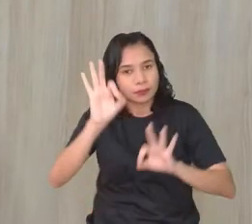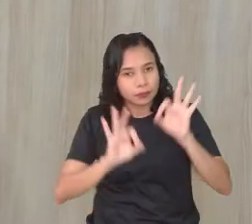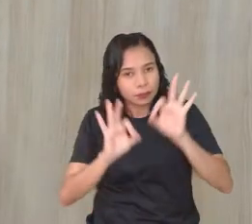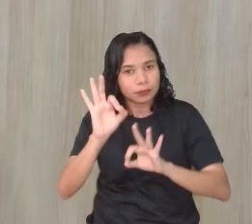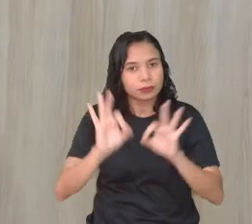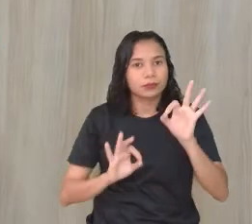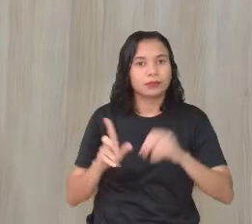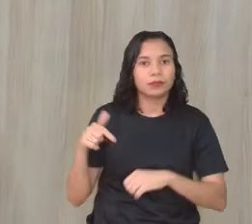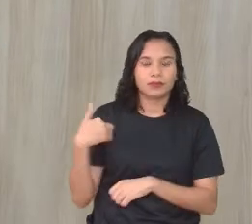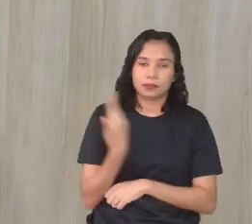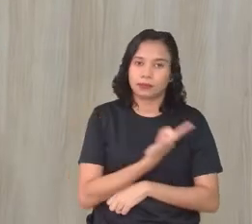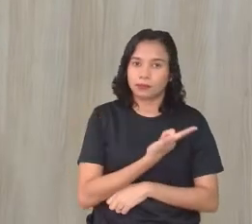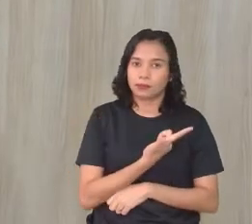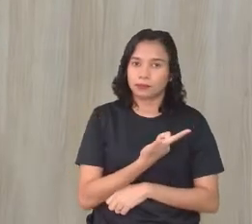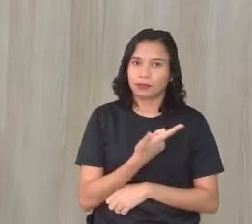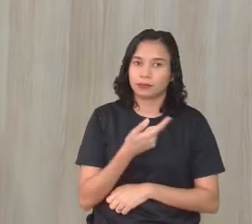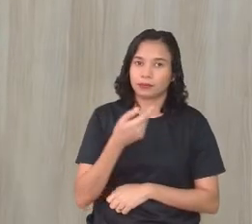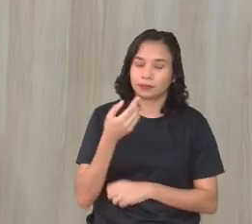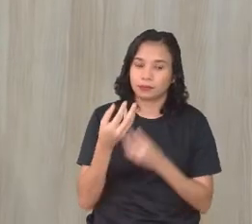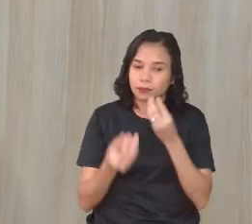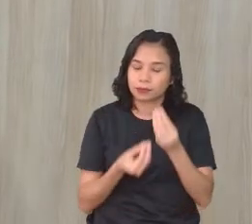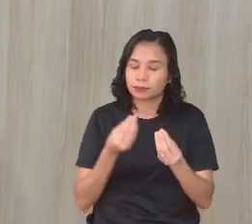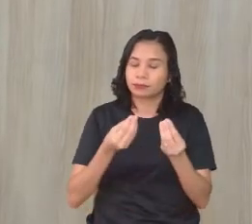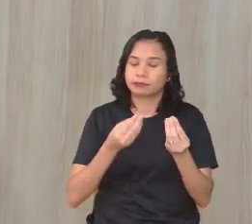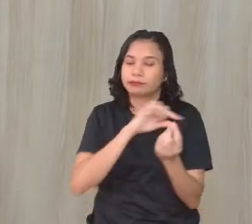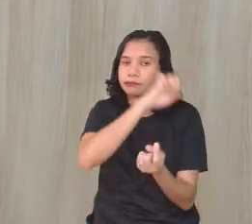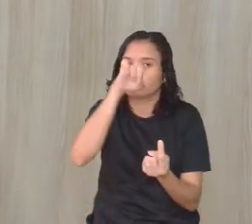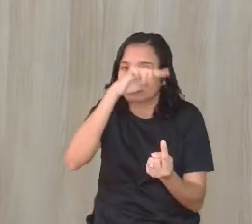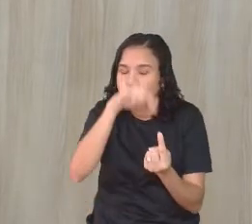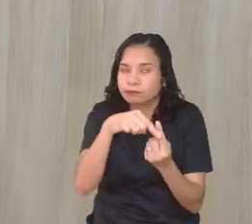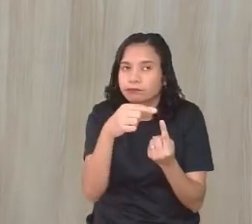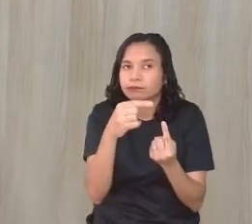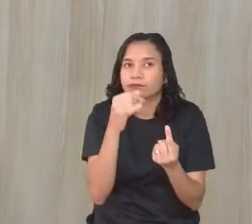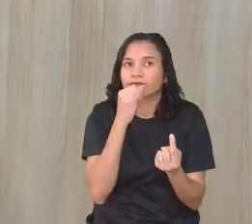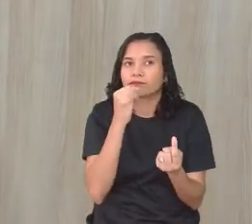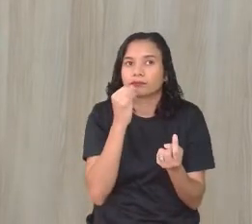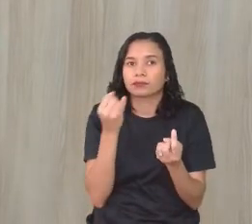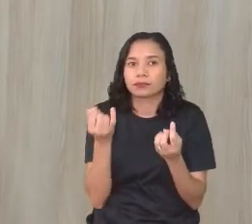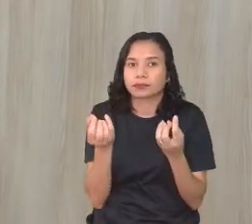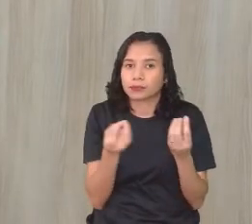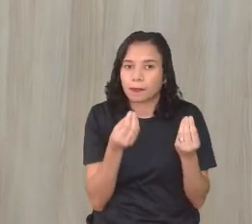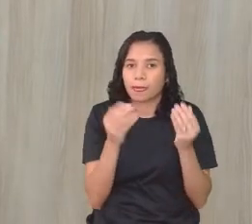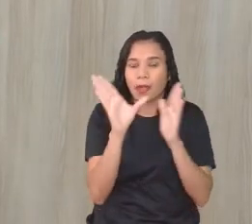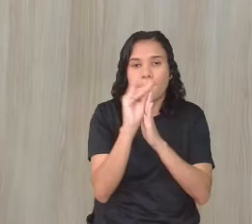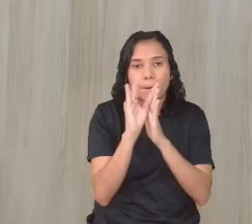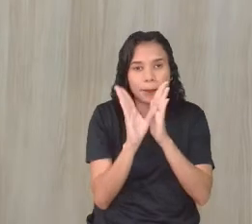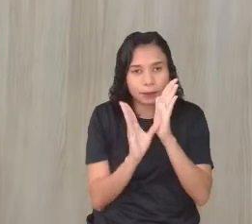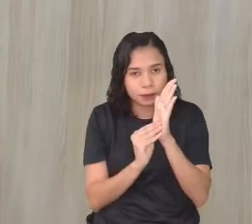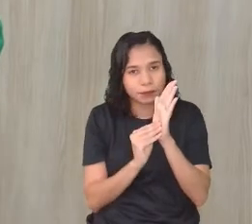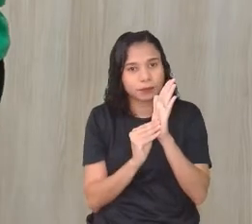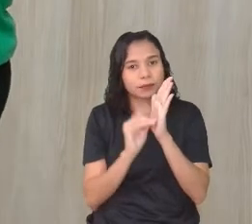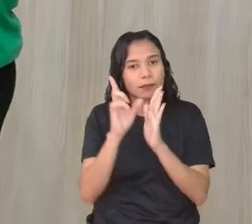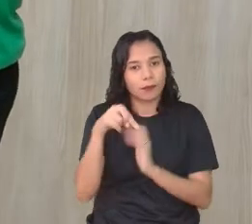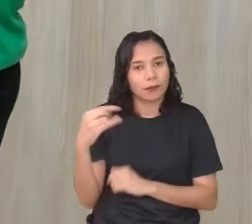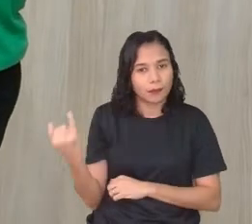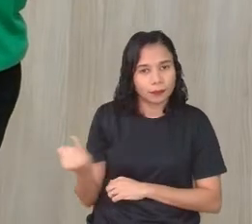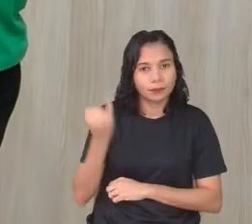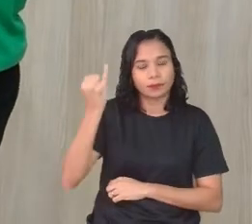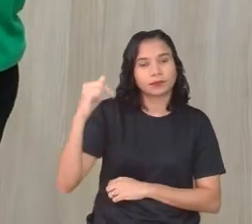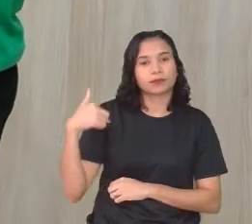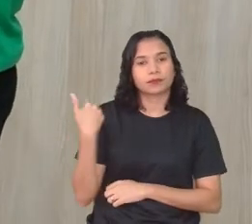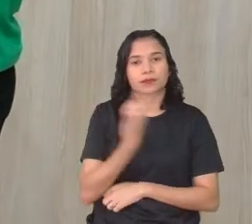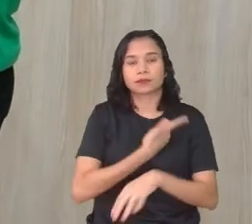Organizado, com um cunho assim, com um conteúdo, não é, que é muito importante